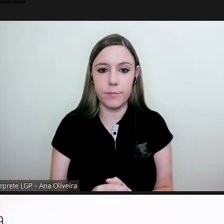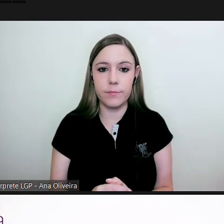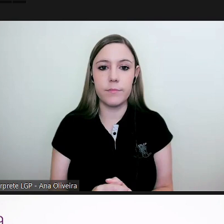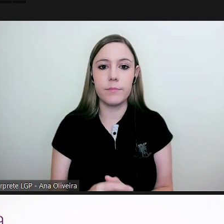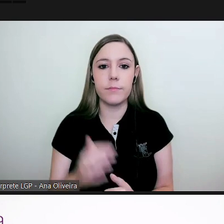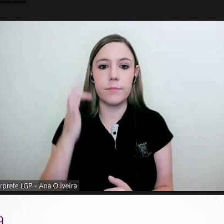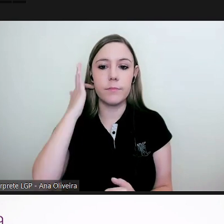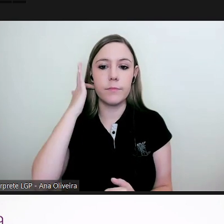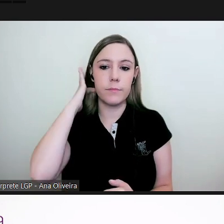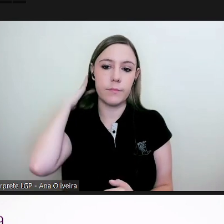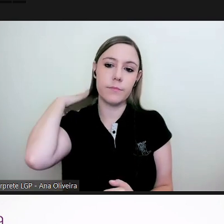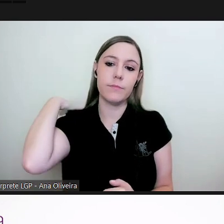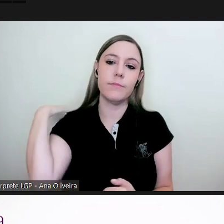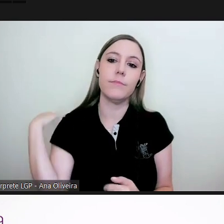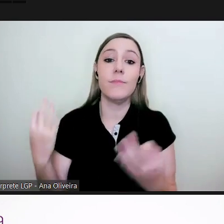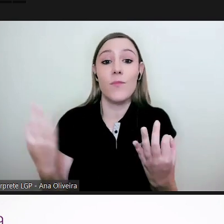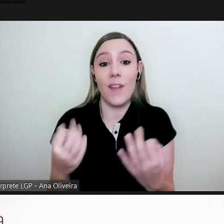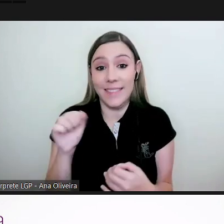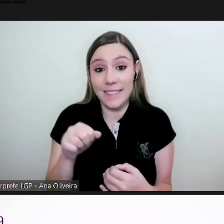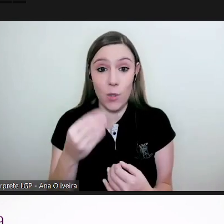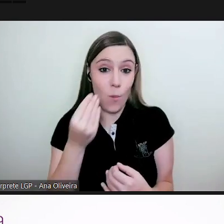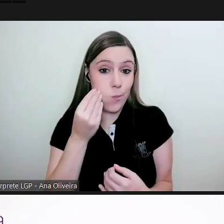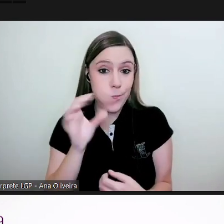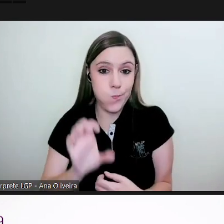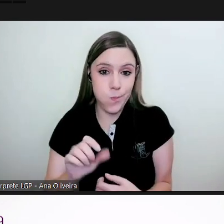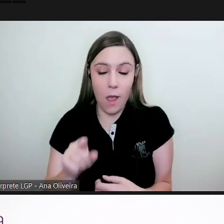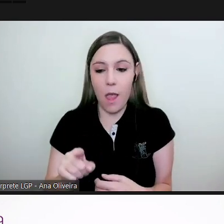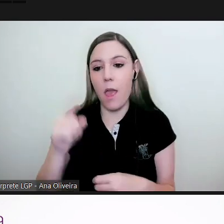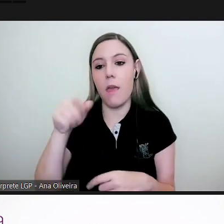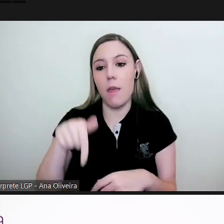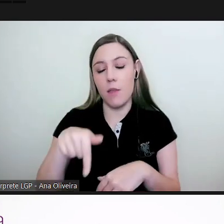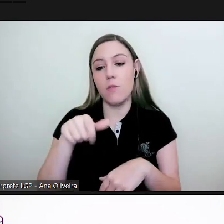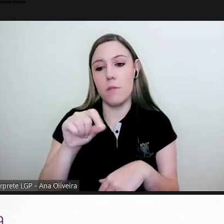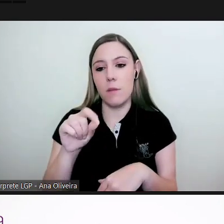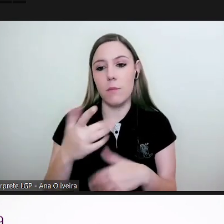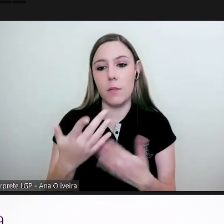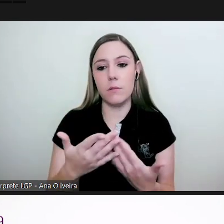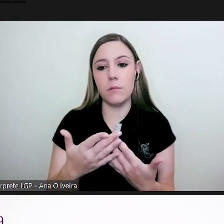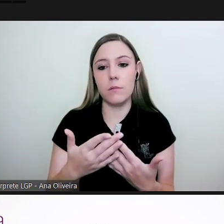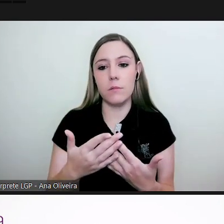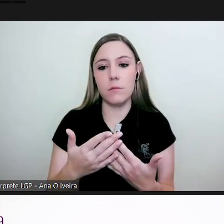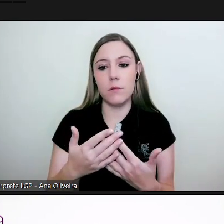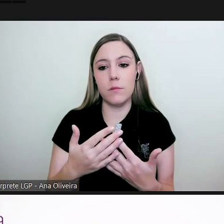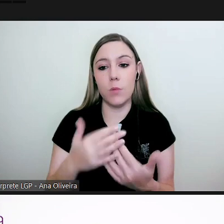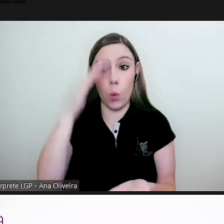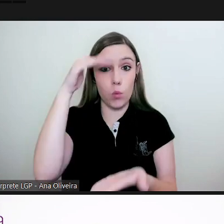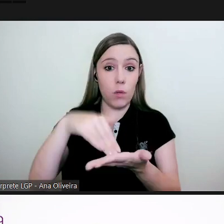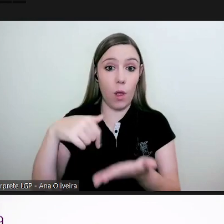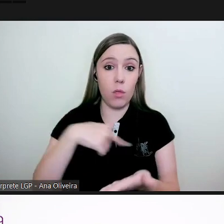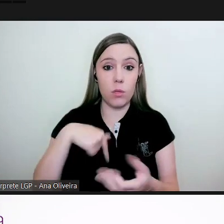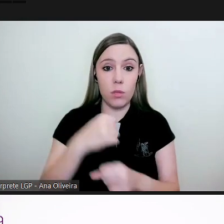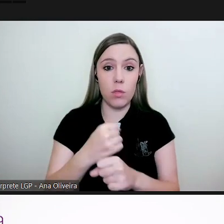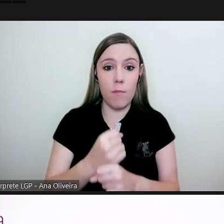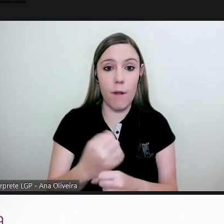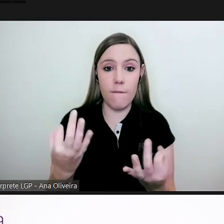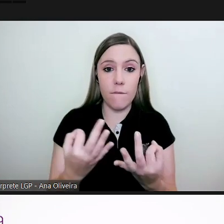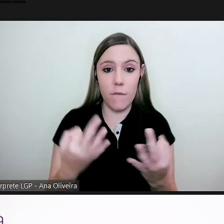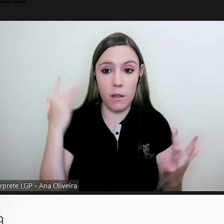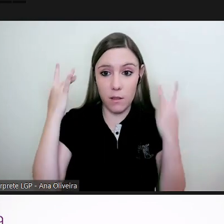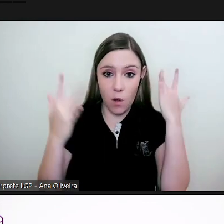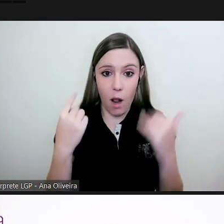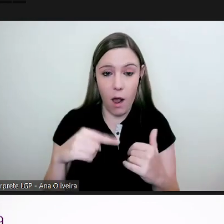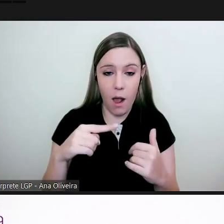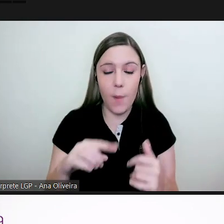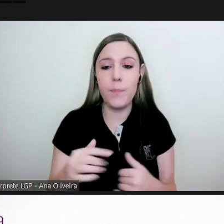E de facto assim foi também esse o resultado do trabalho empírico que fizemos. Podemos